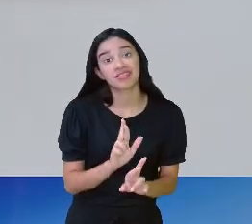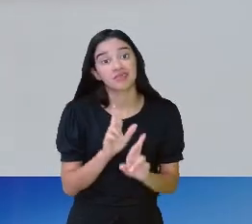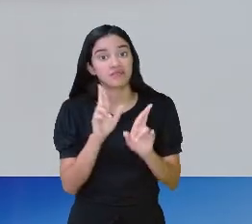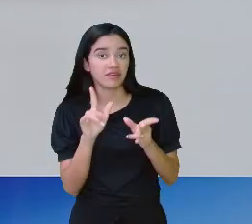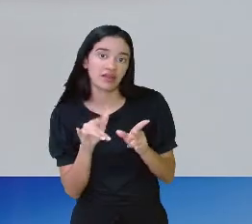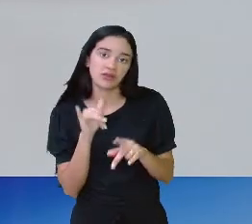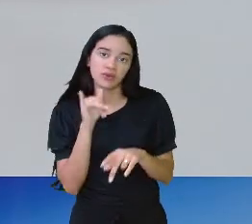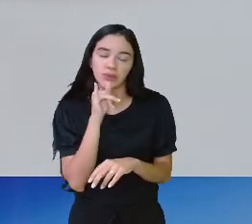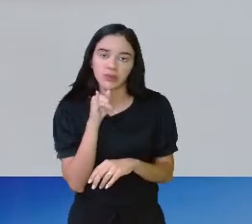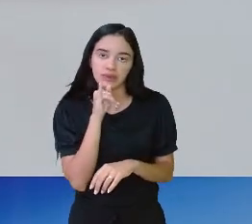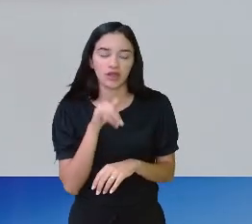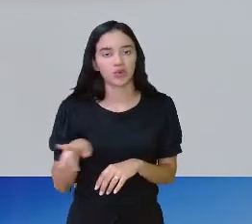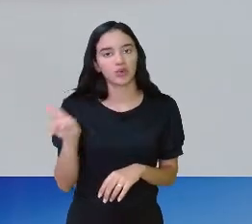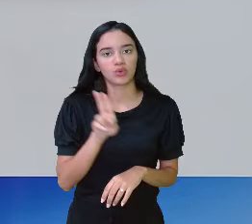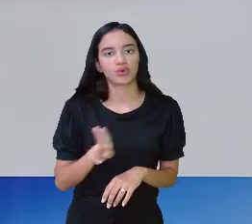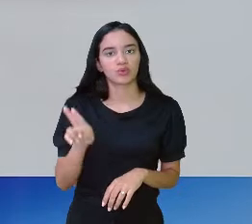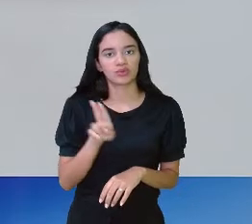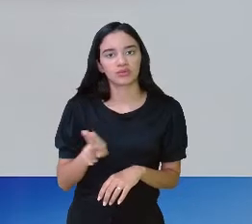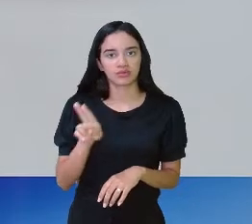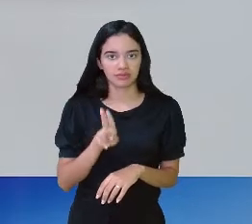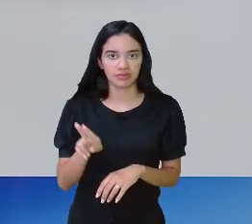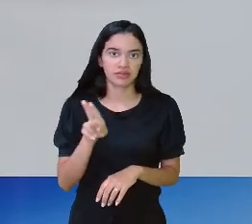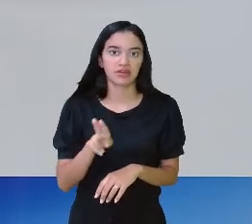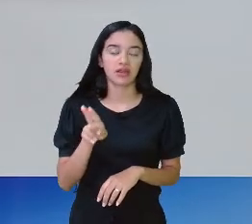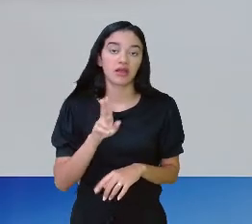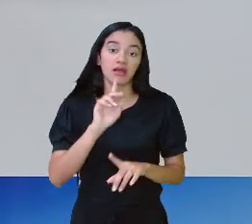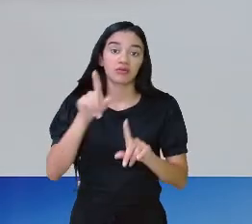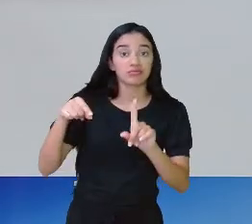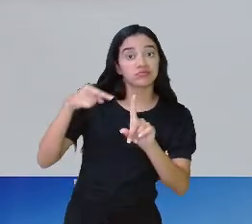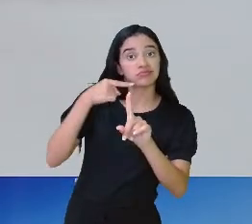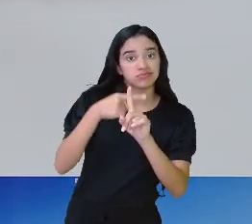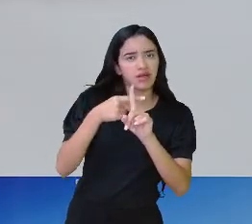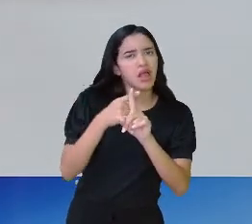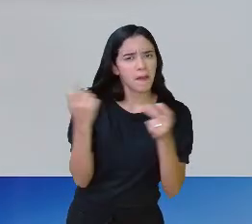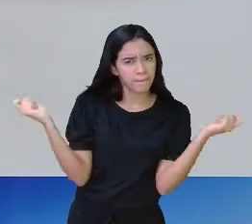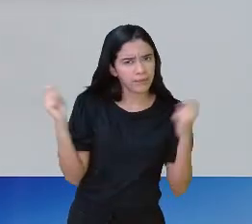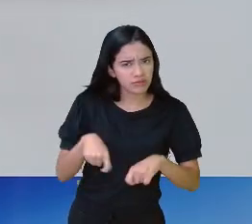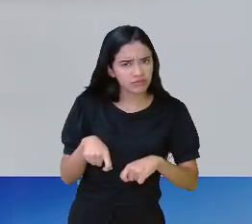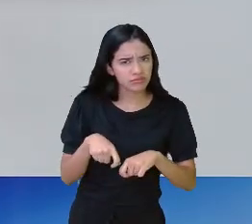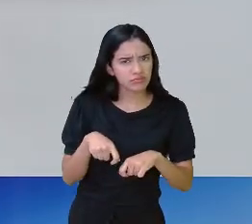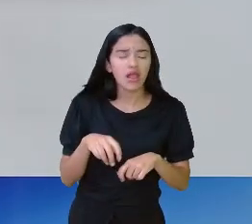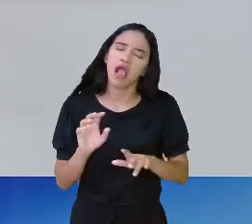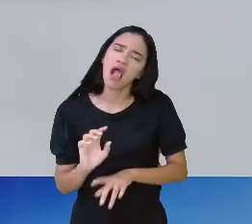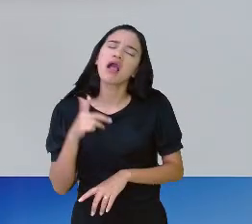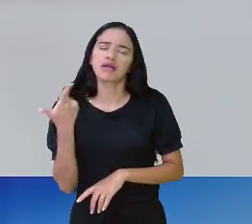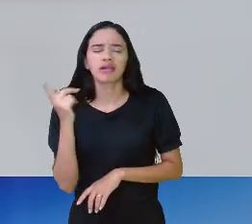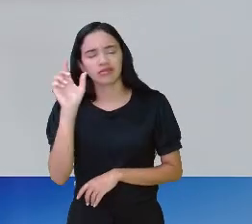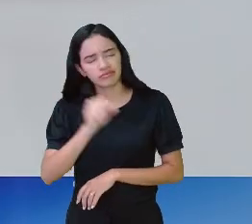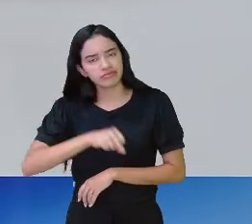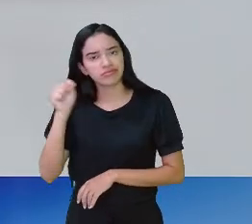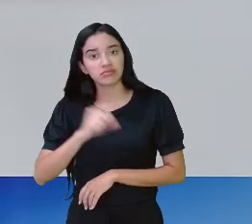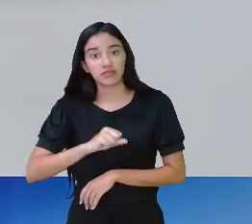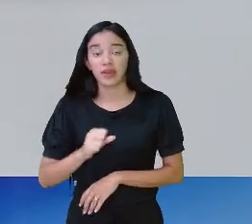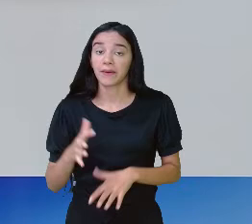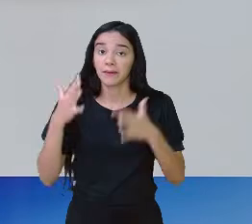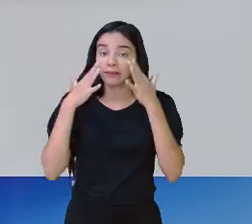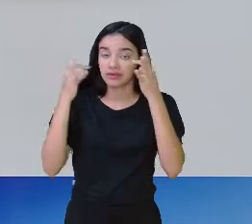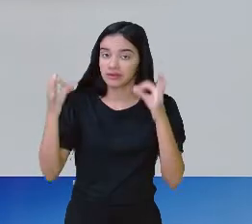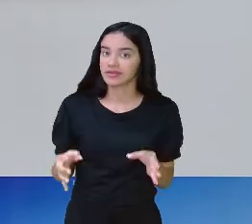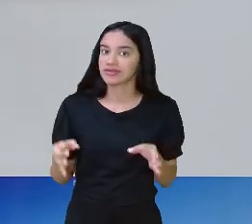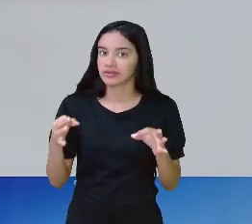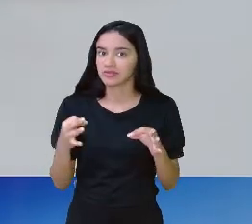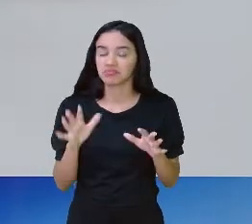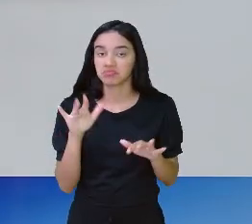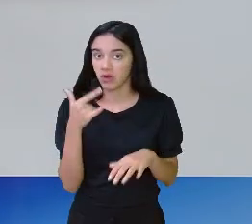por exemplo, fosse utilizar uma adição, é possível? Claro que é. Presta atenção